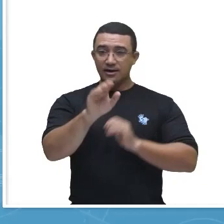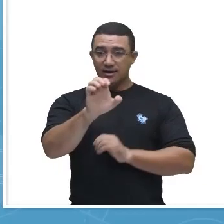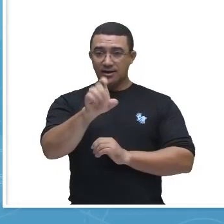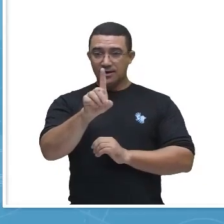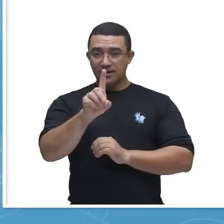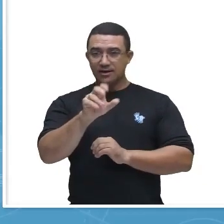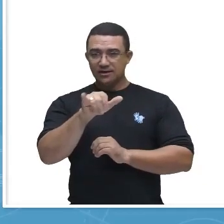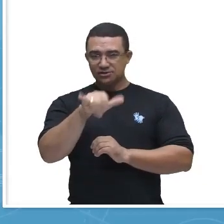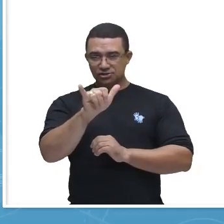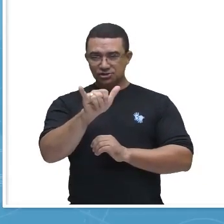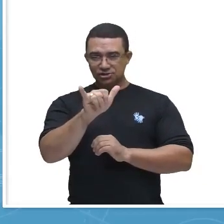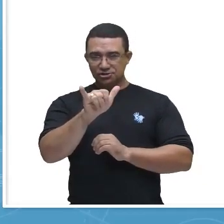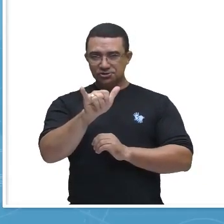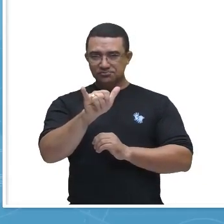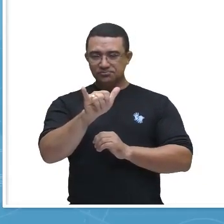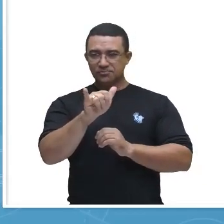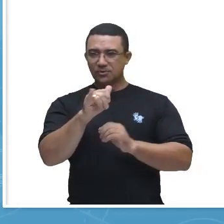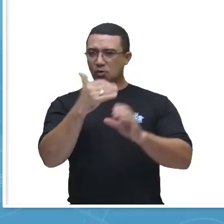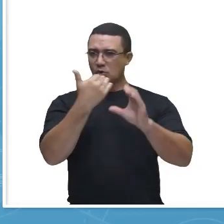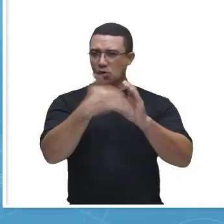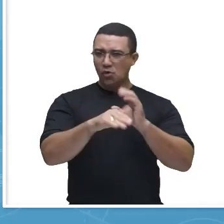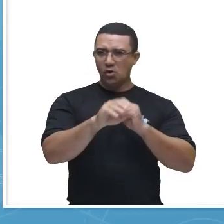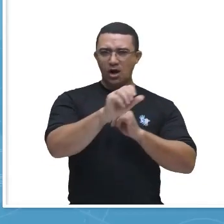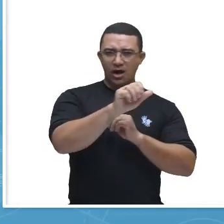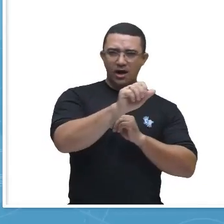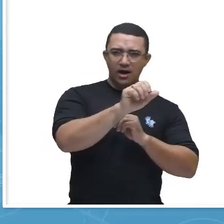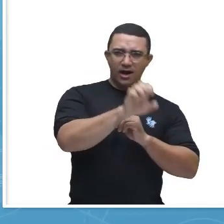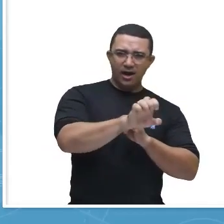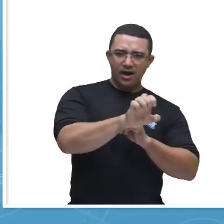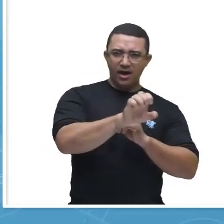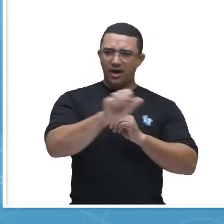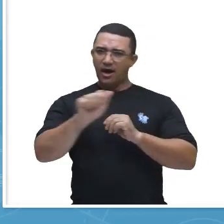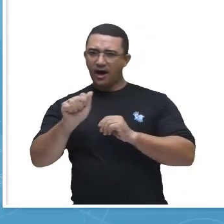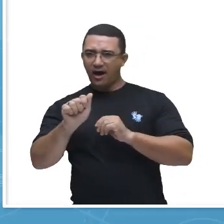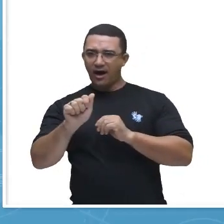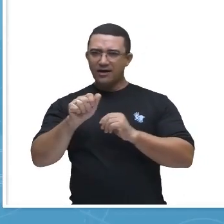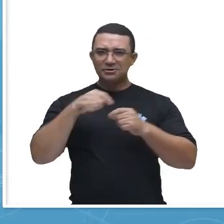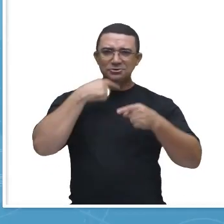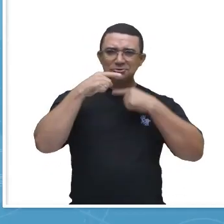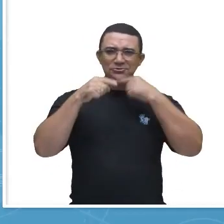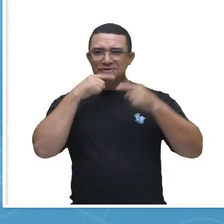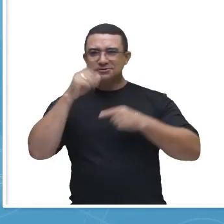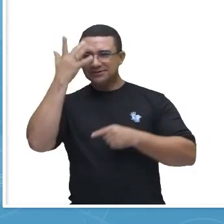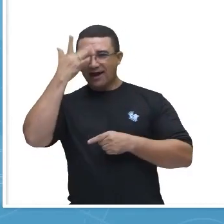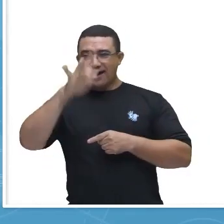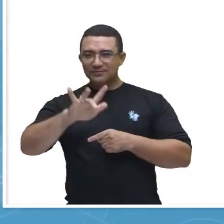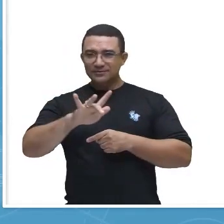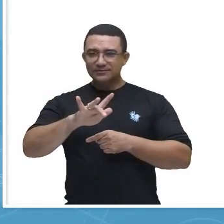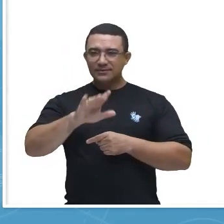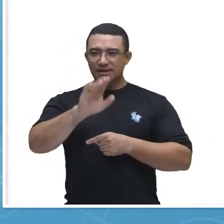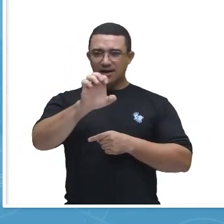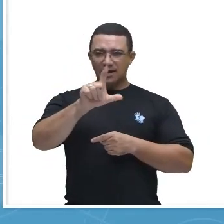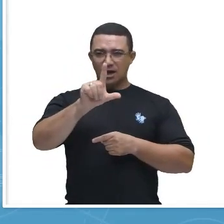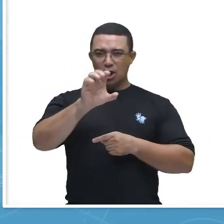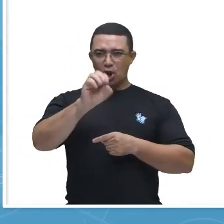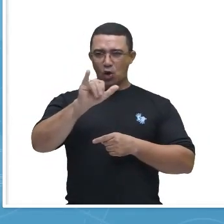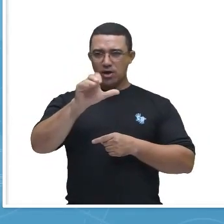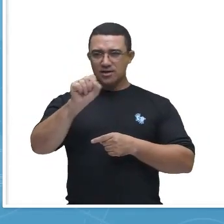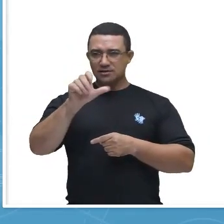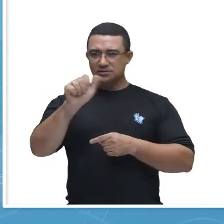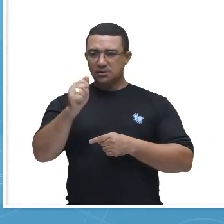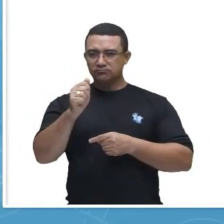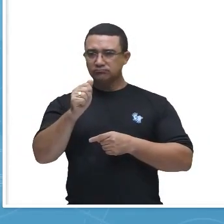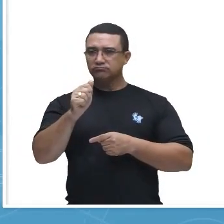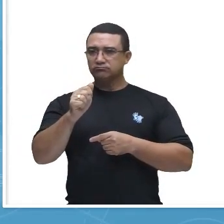letra E ou A. E aí, Ed, é ou A? Né? É, Heloísa colocou letra A.